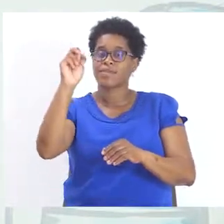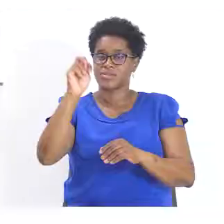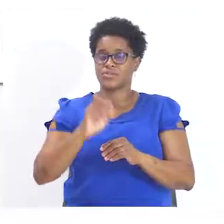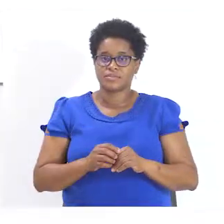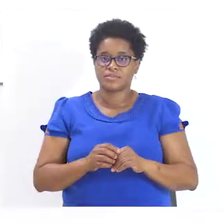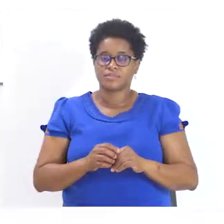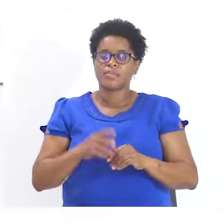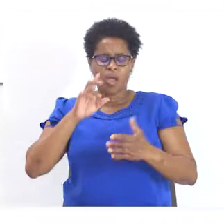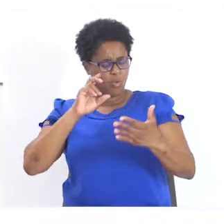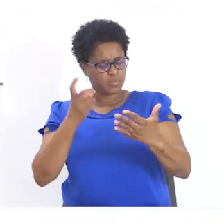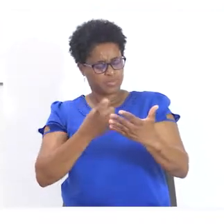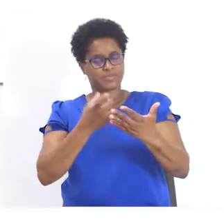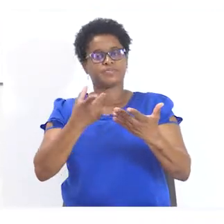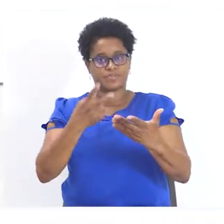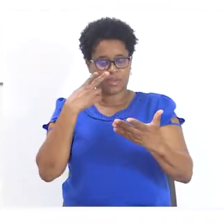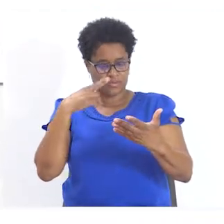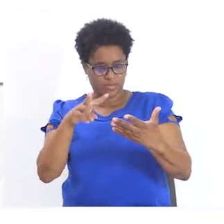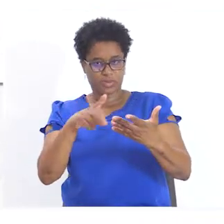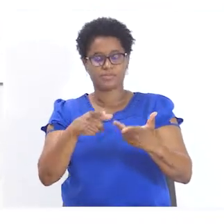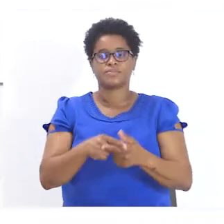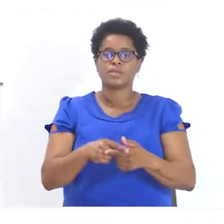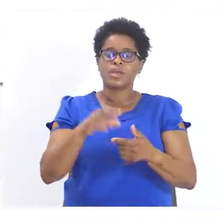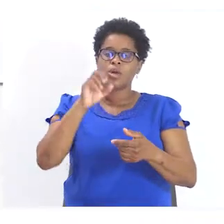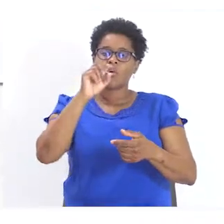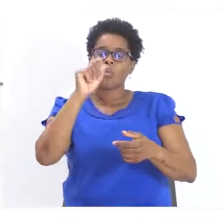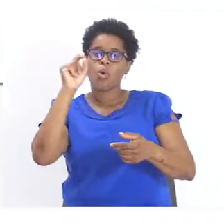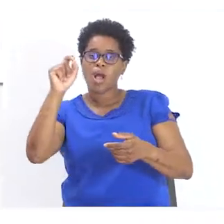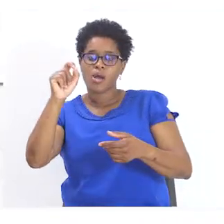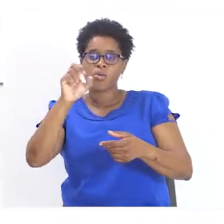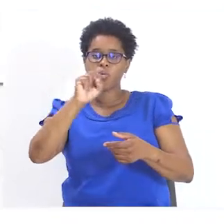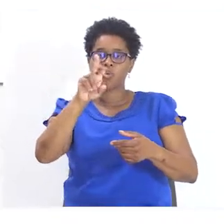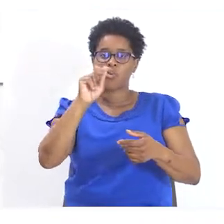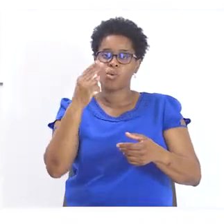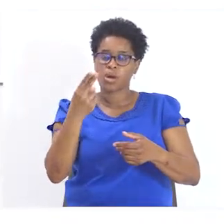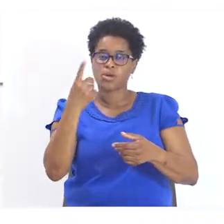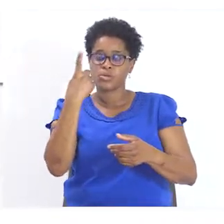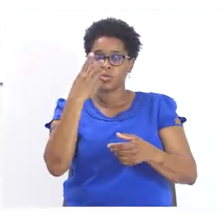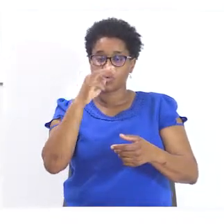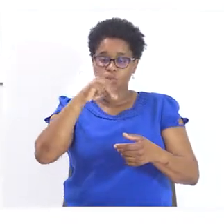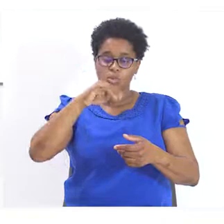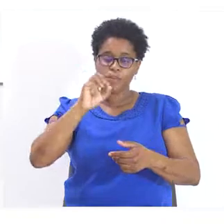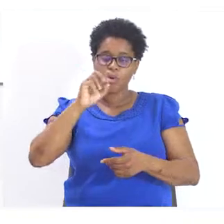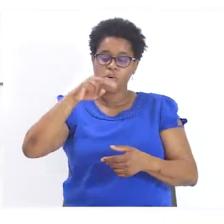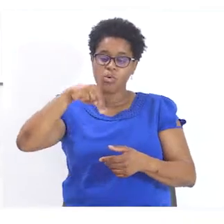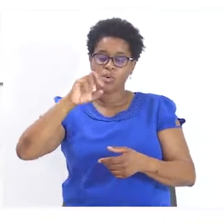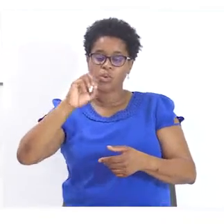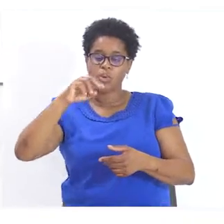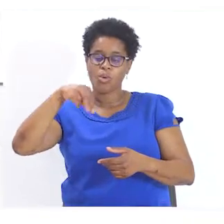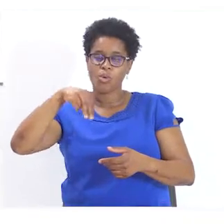3. Observação. O grau de um monômio é igual à soma dos